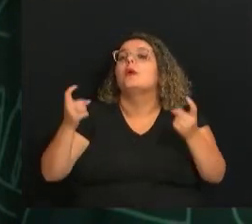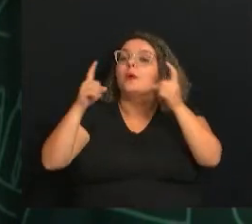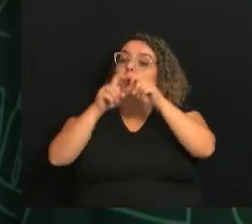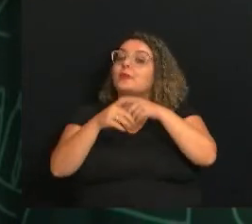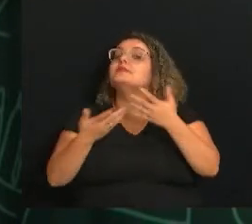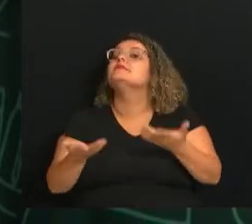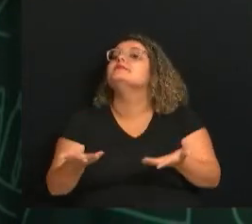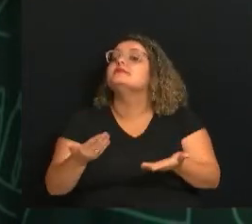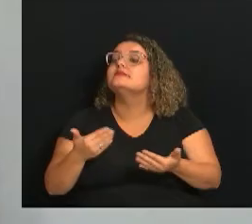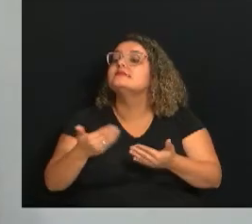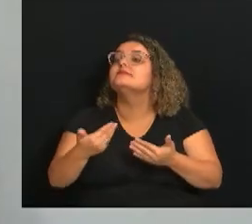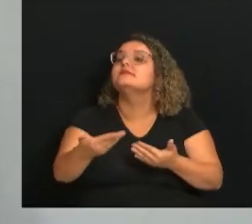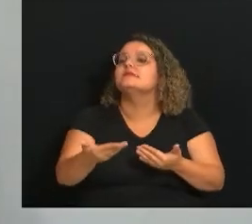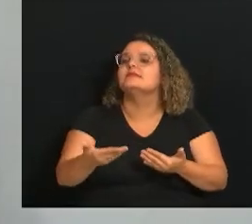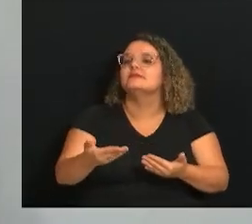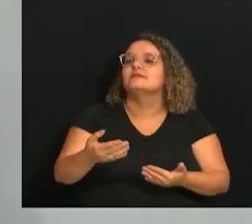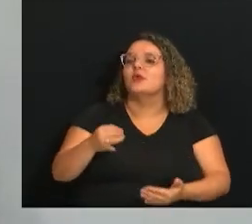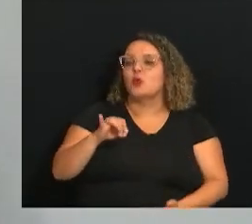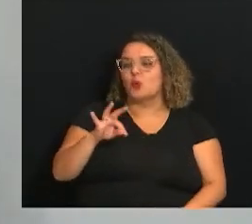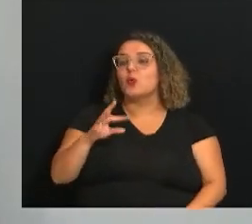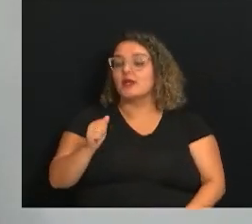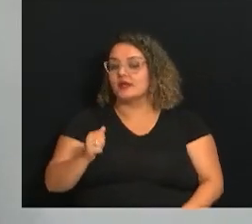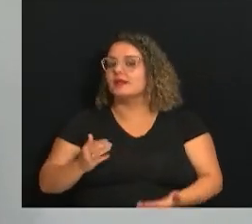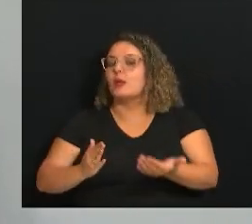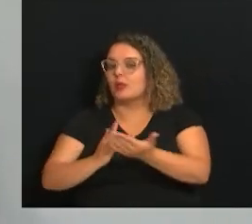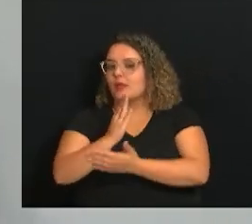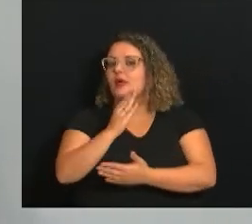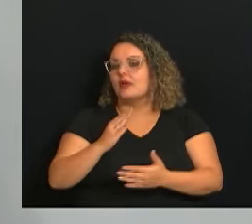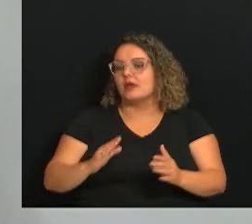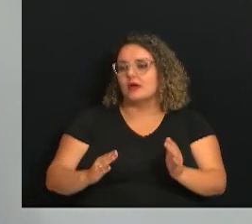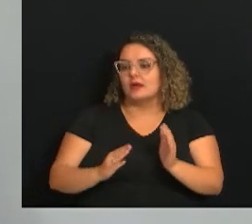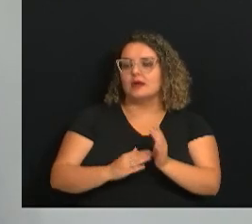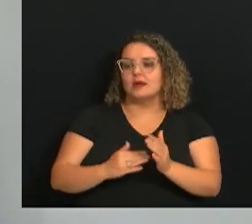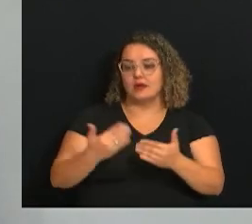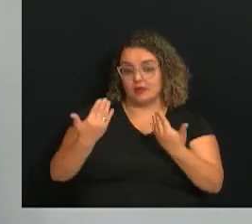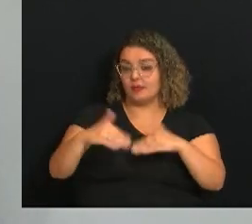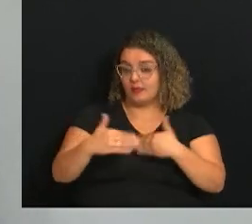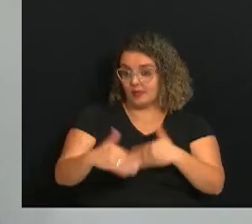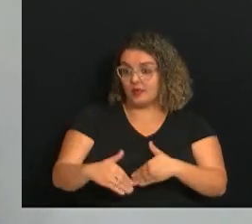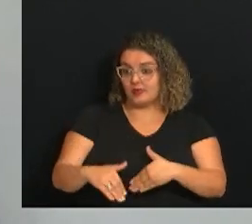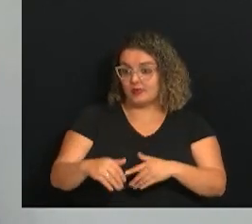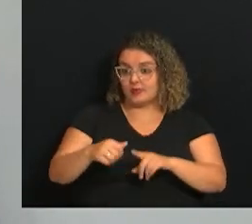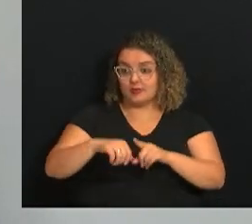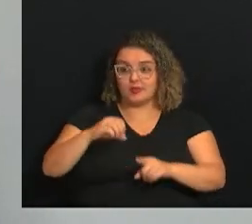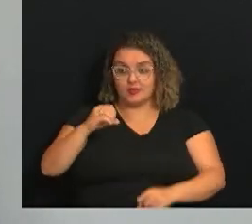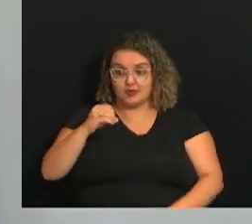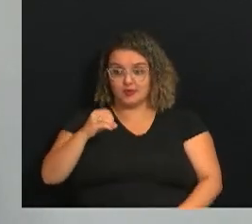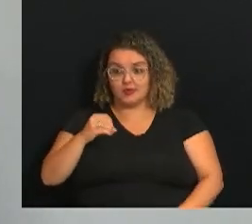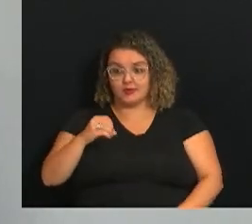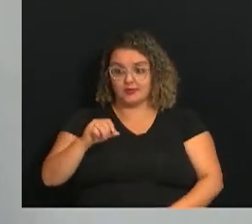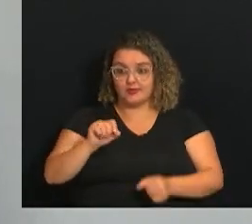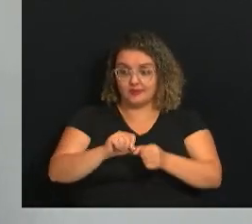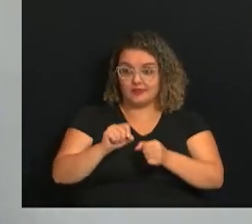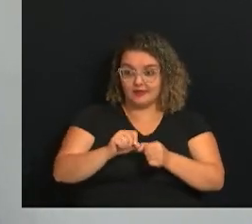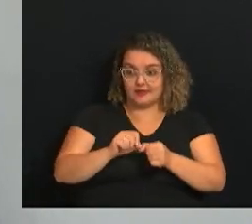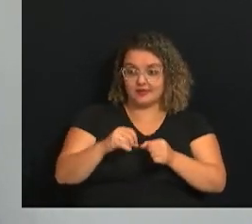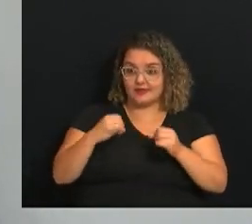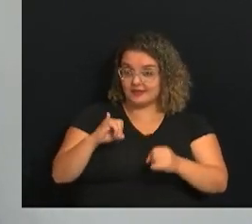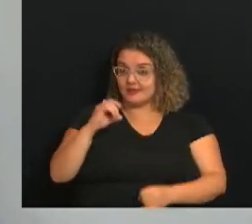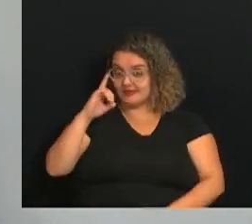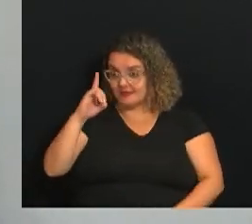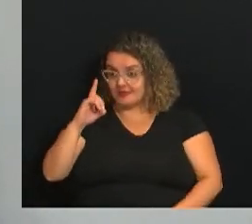É a prova do ITA, né? Que em outubro eu vou fazer. E se Deus quiser, né? Dedicar